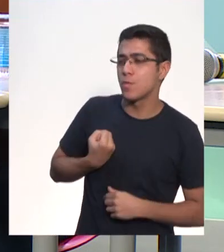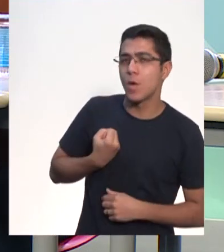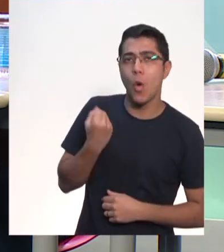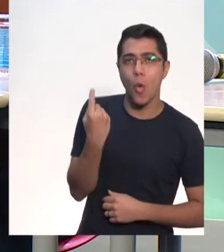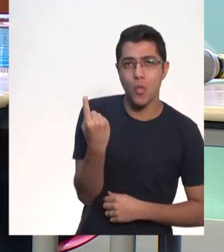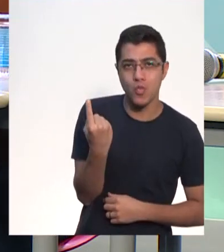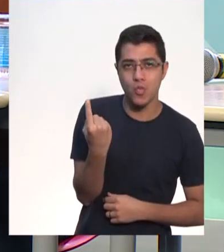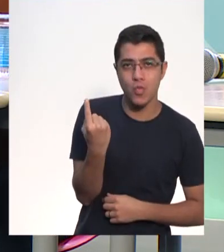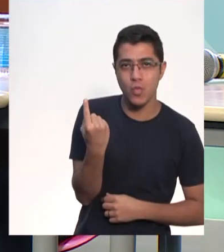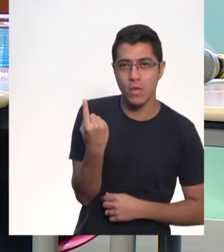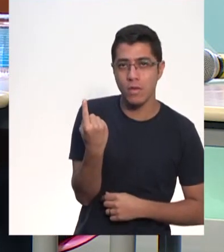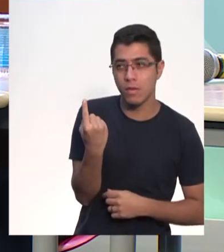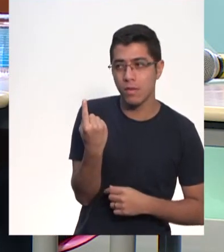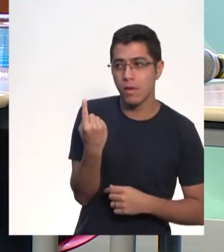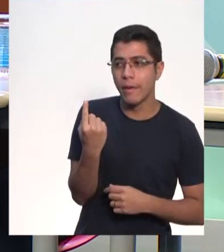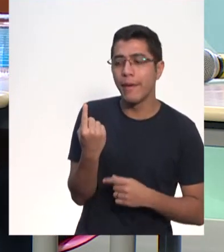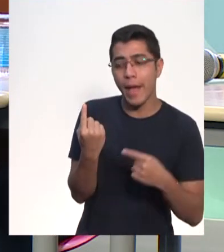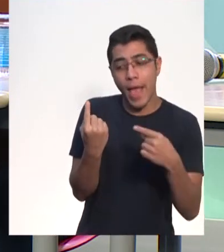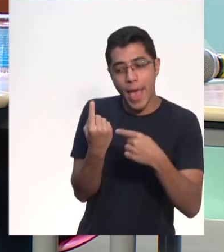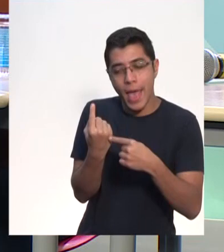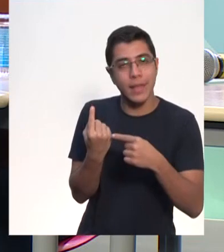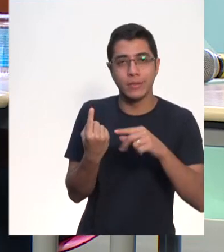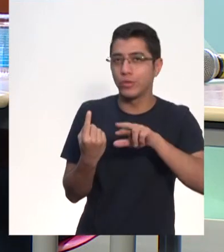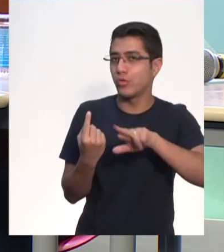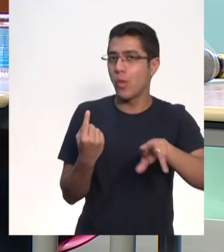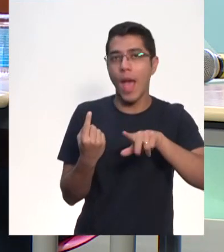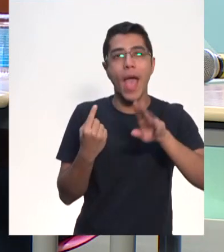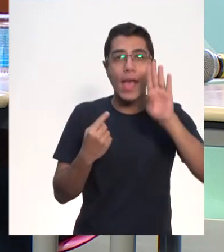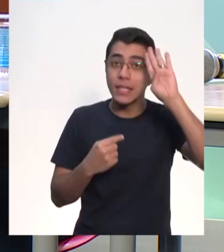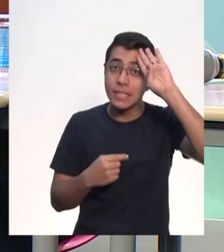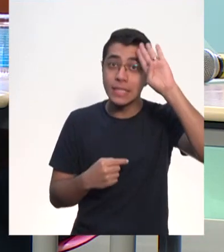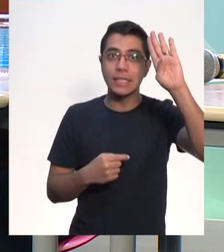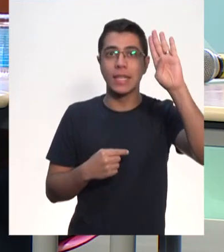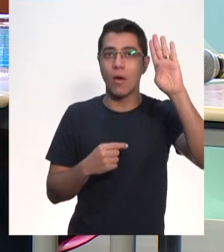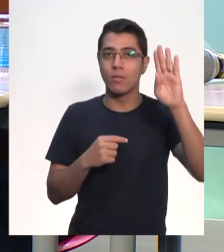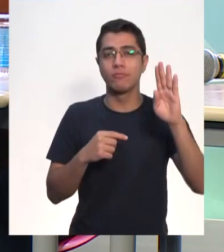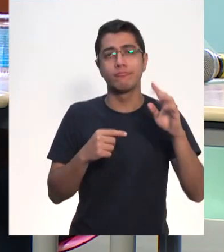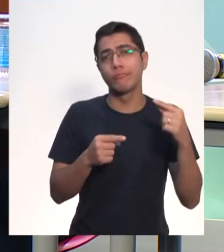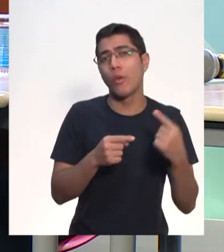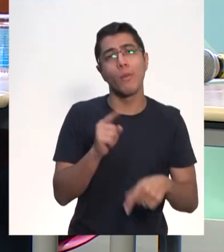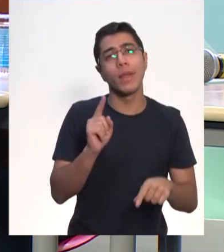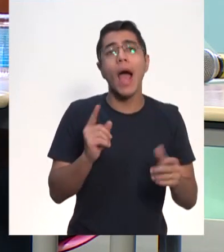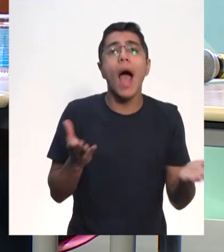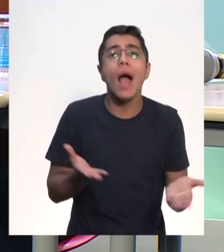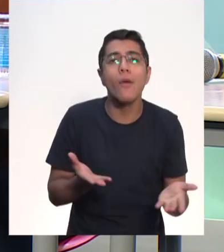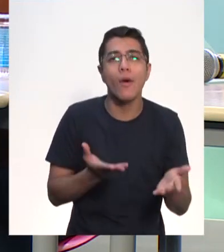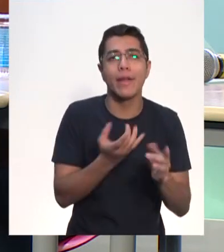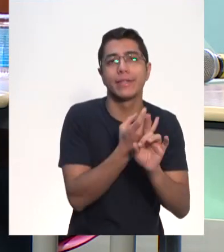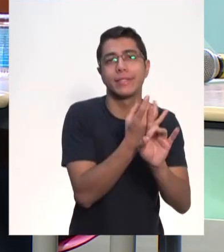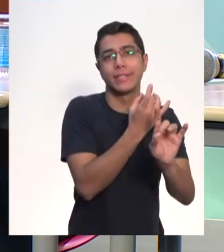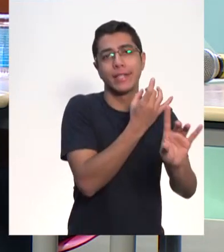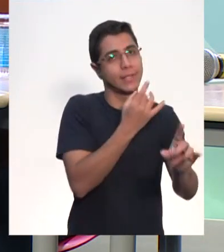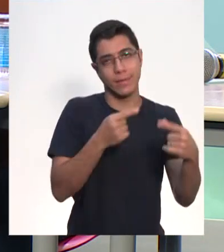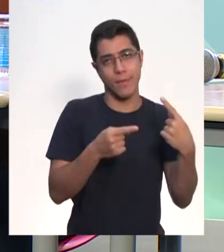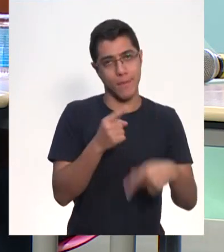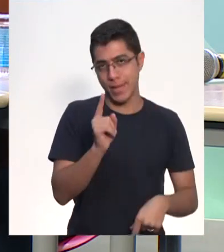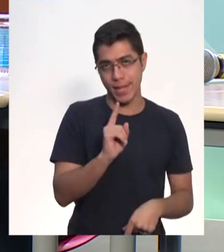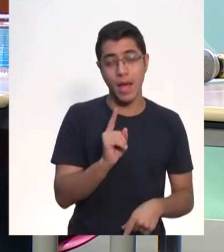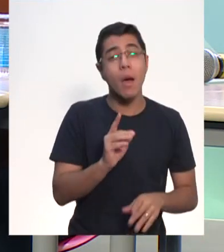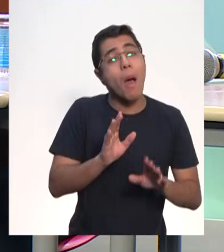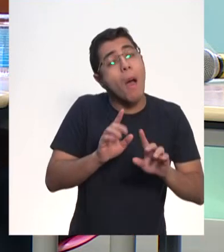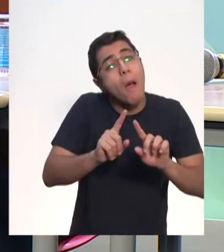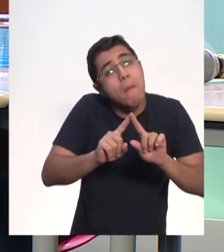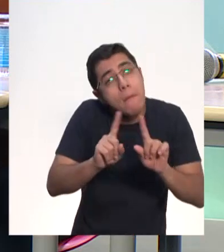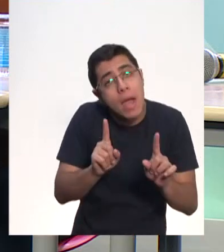foi selecionada como estratégica para esse momento. Mas, quando você desenvolve uma outra habilidade, dependendo da